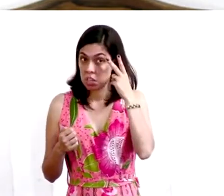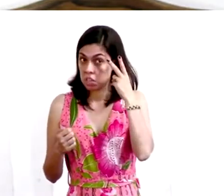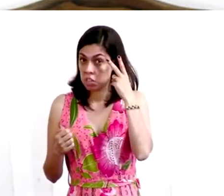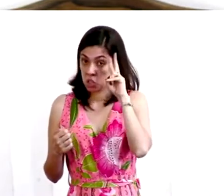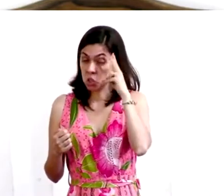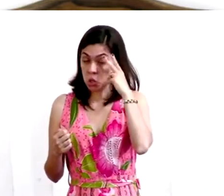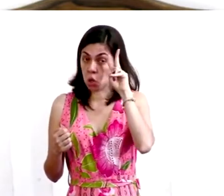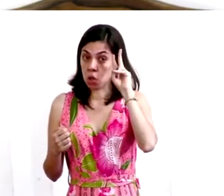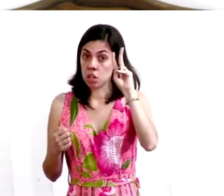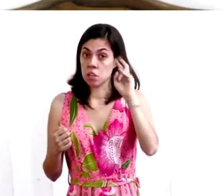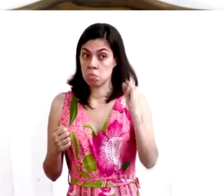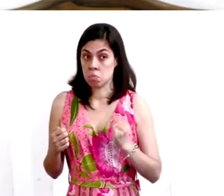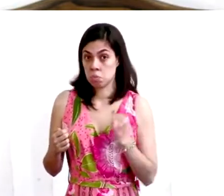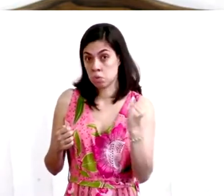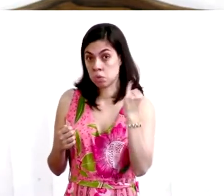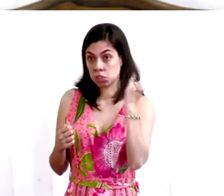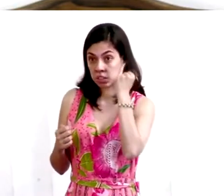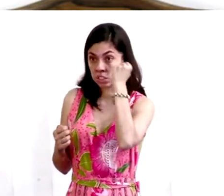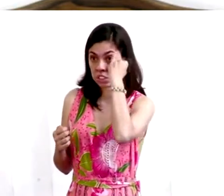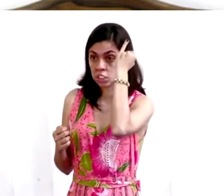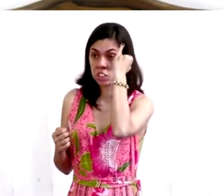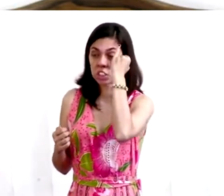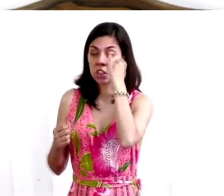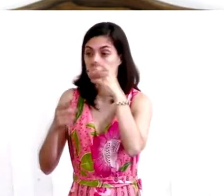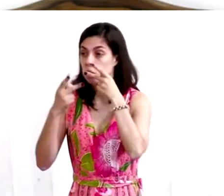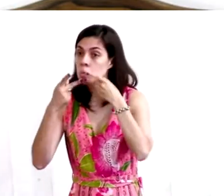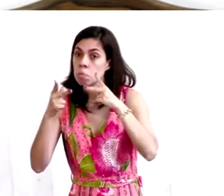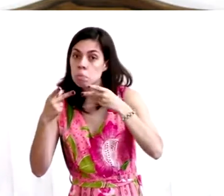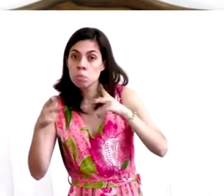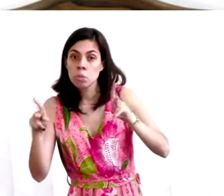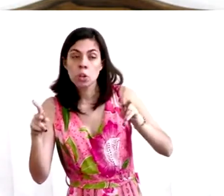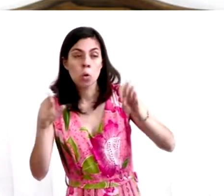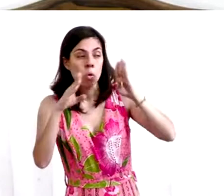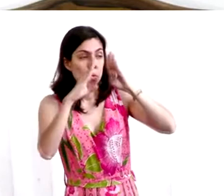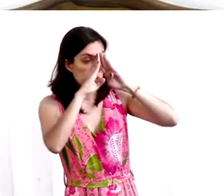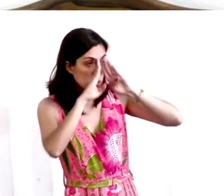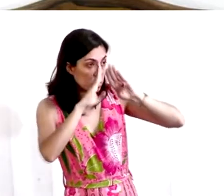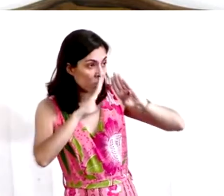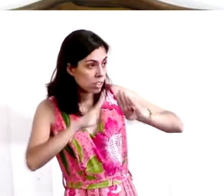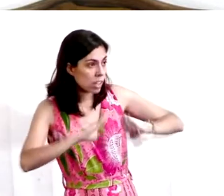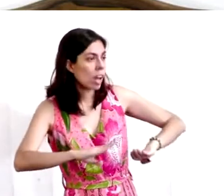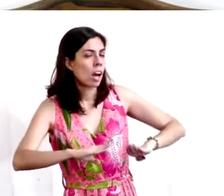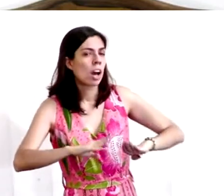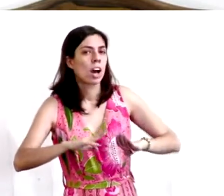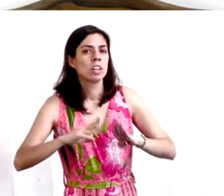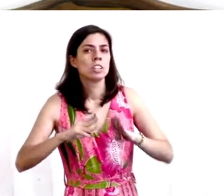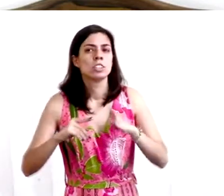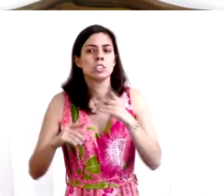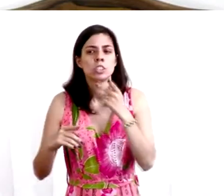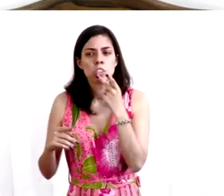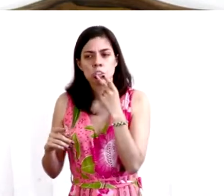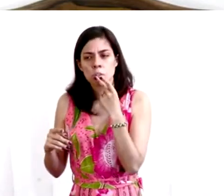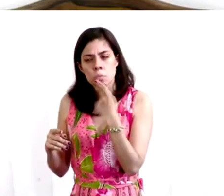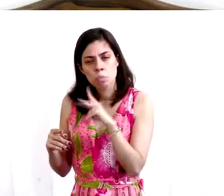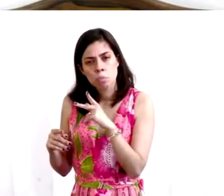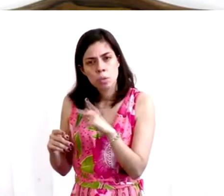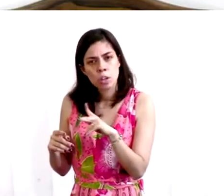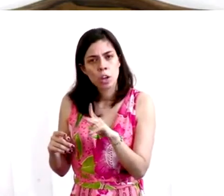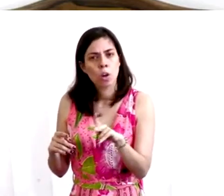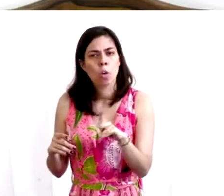e falou da paz, e falou da humildade. Por que eu não pude ver